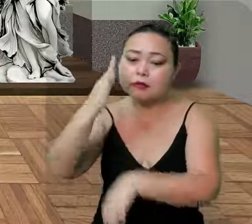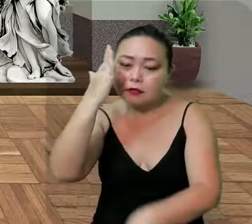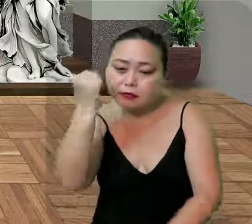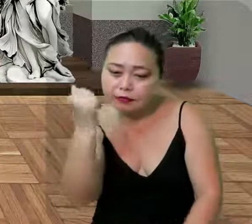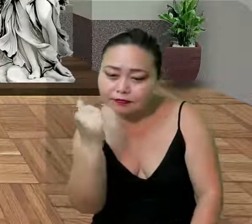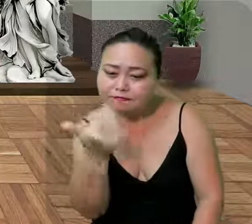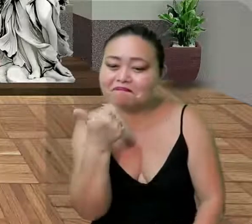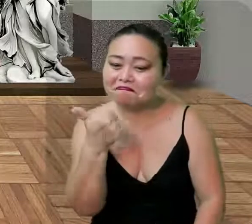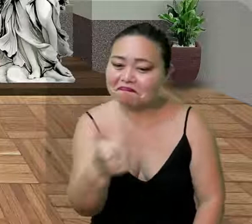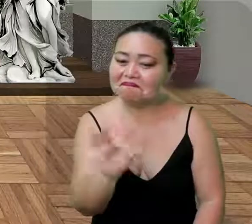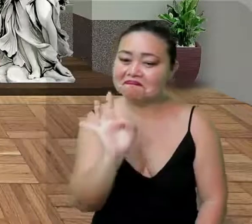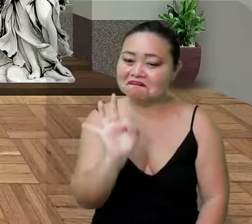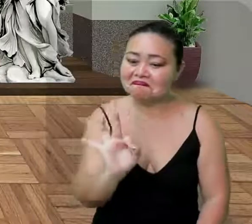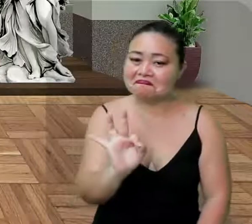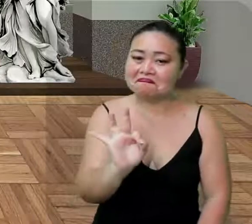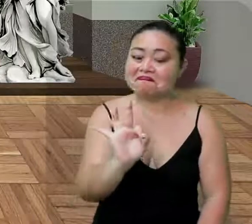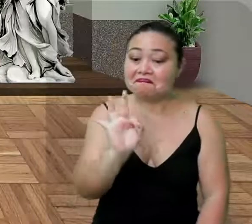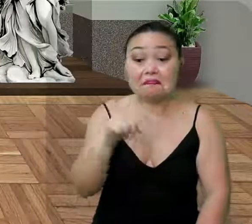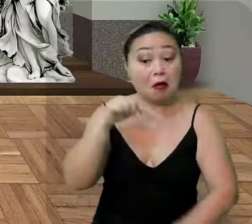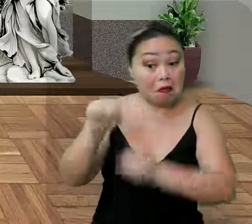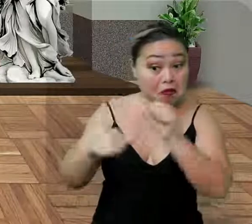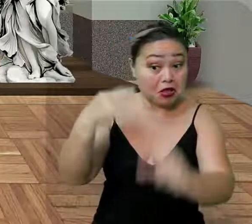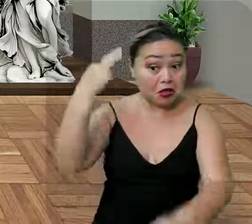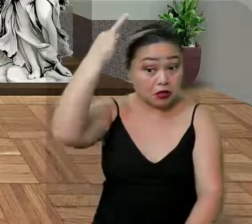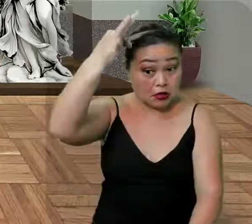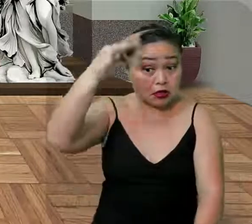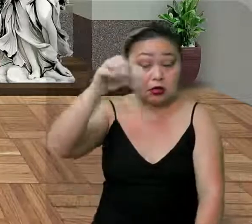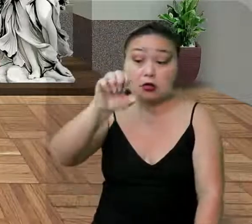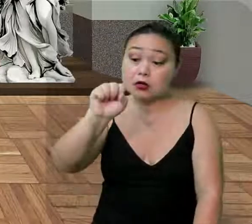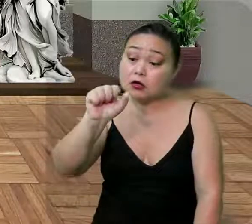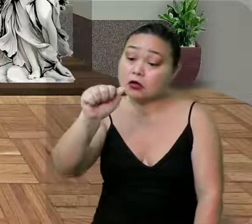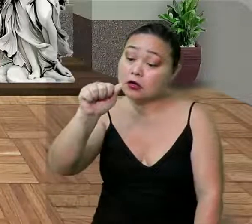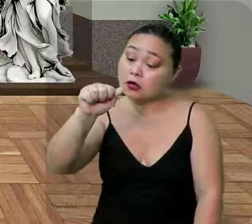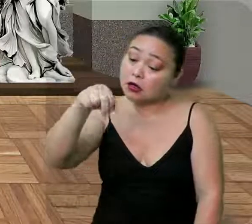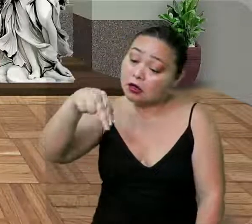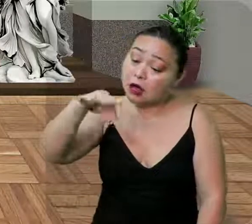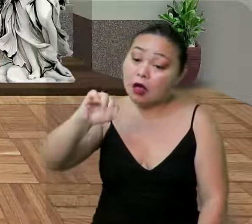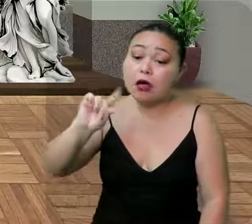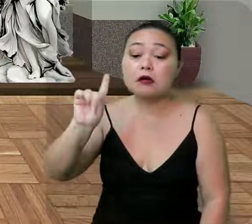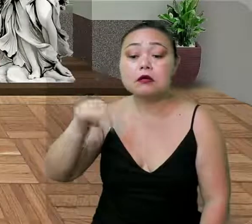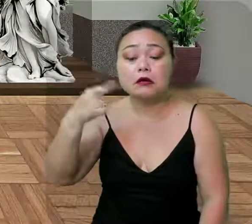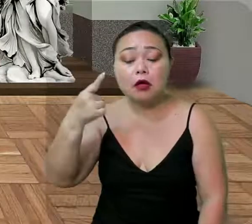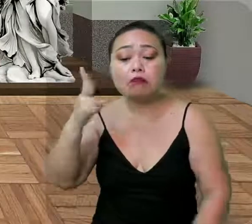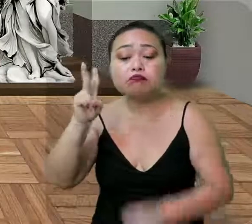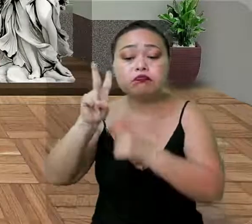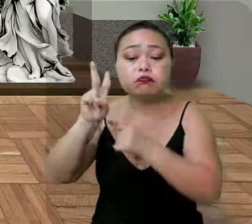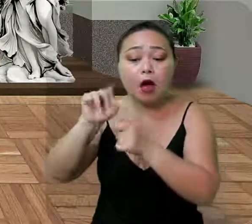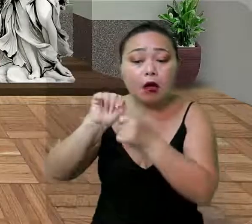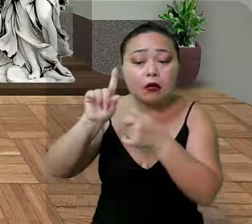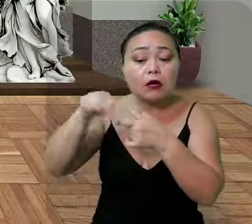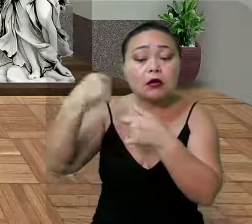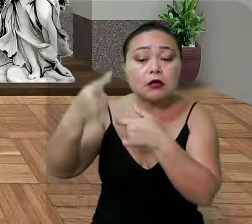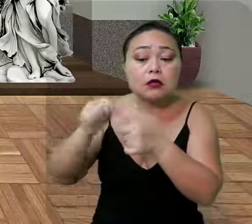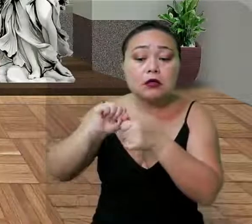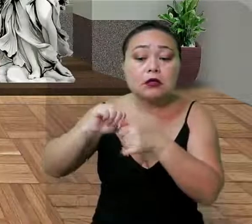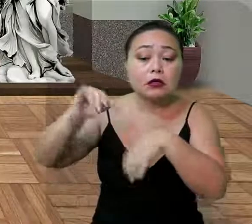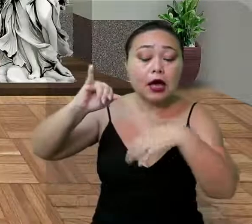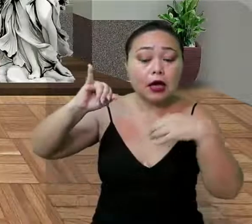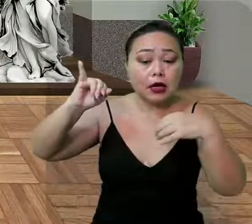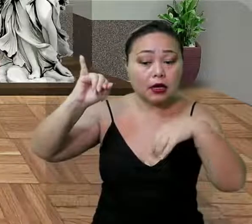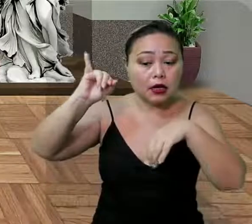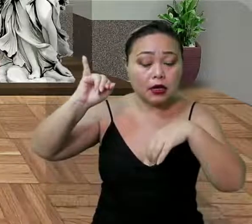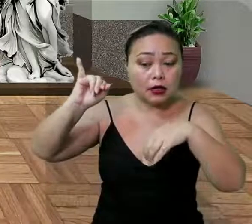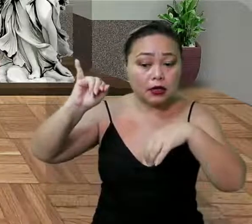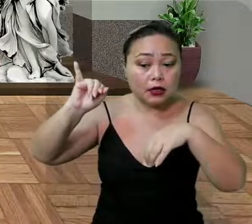muito massa né assim tá na Santa Joana D'arc o padroeiro da pele aparência um pouquinho